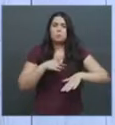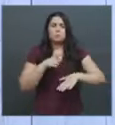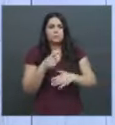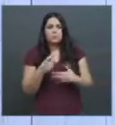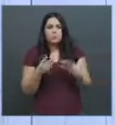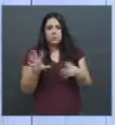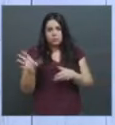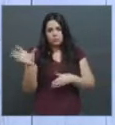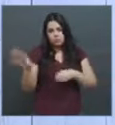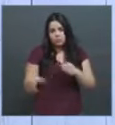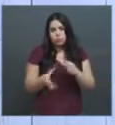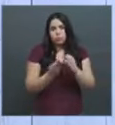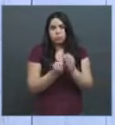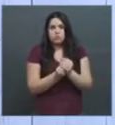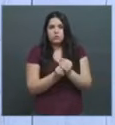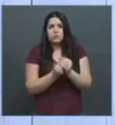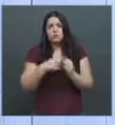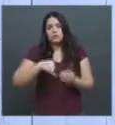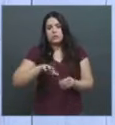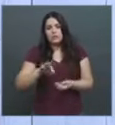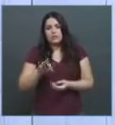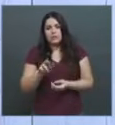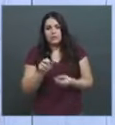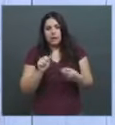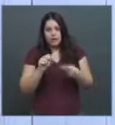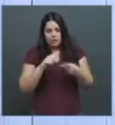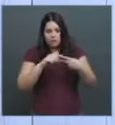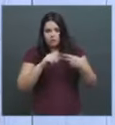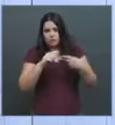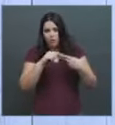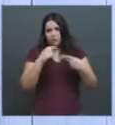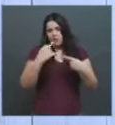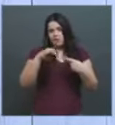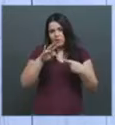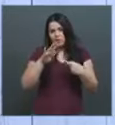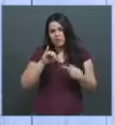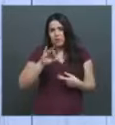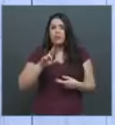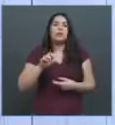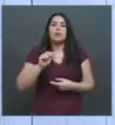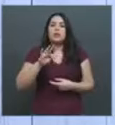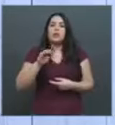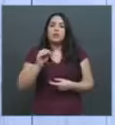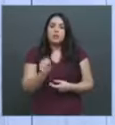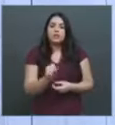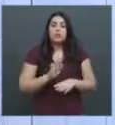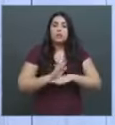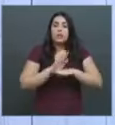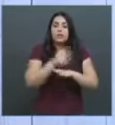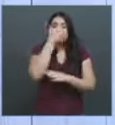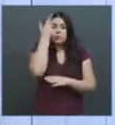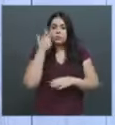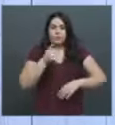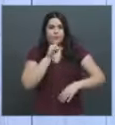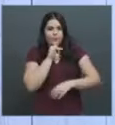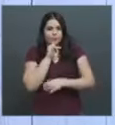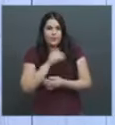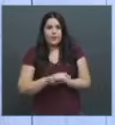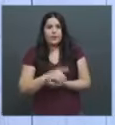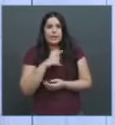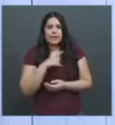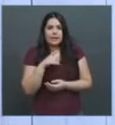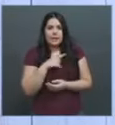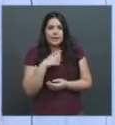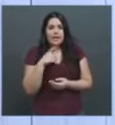citrato, umas fórmulas ainda muito tradicionais que ajudam alguns pacientes, por exemplo, paciente que tem cálculo de ácido úrico,